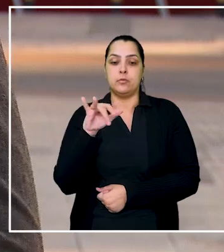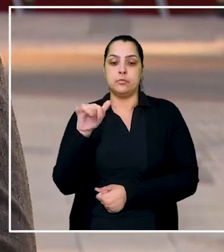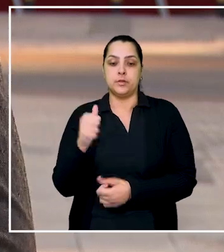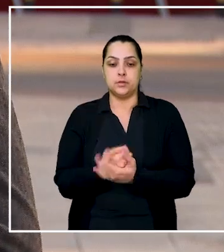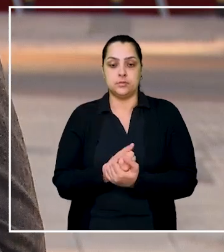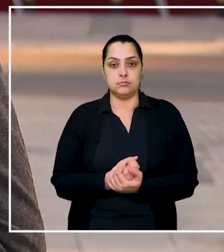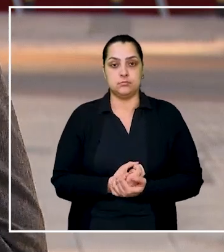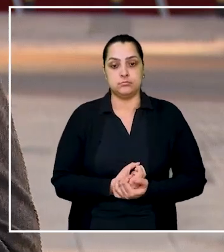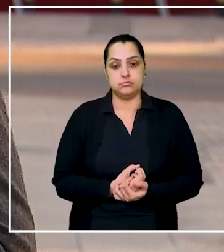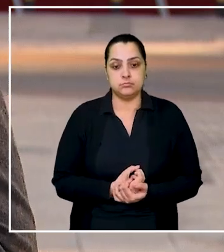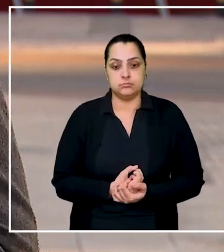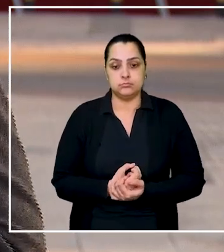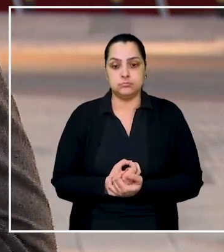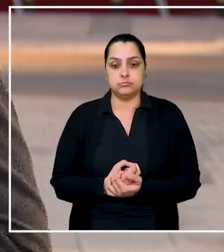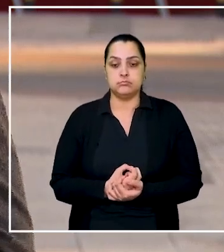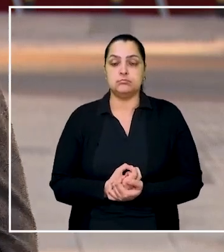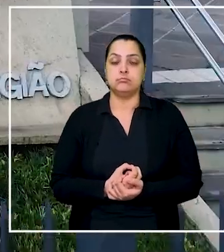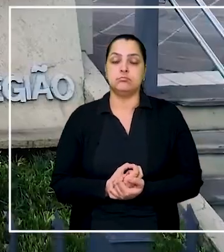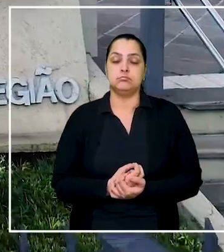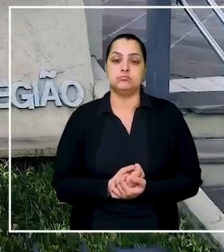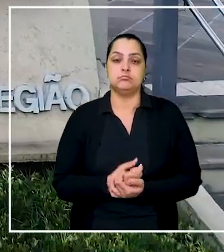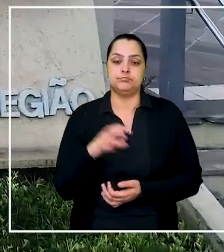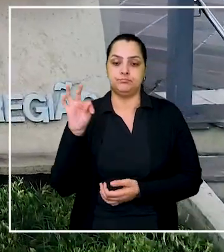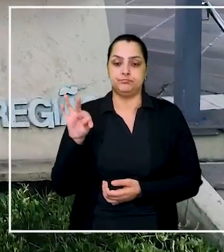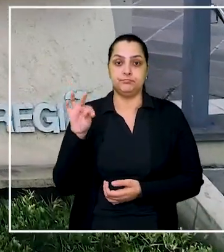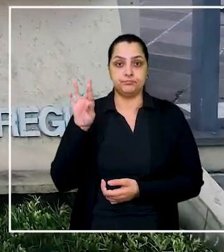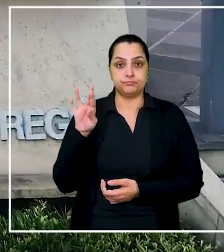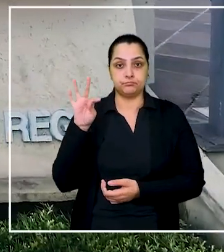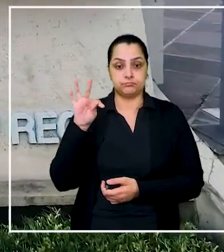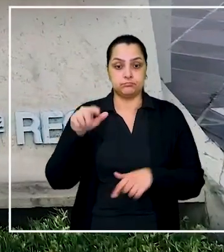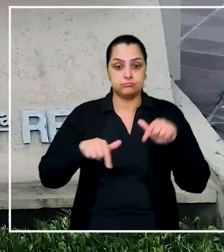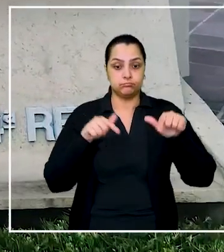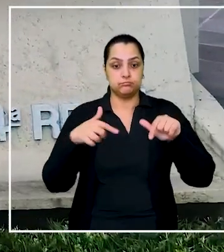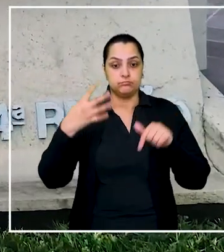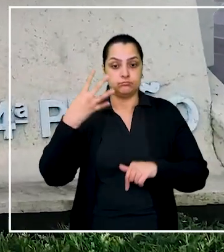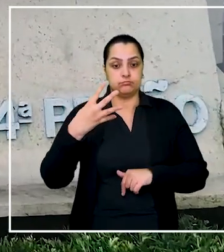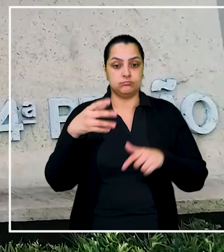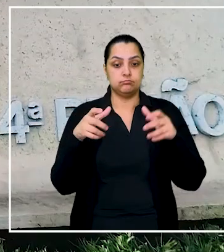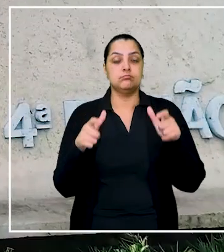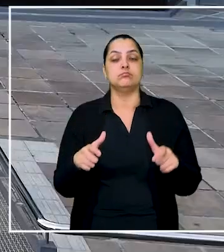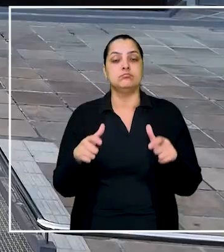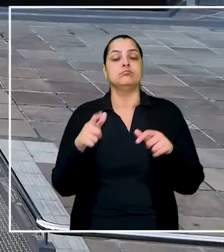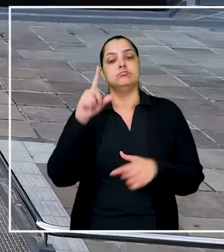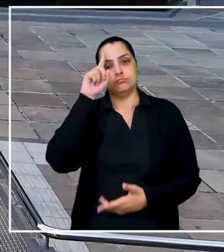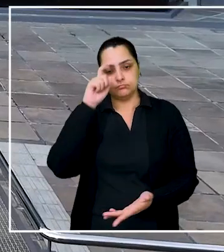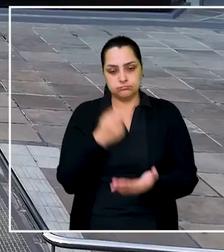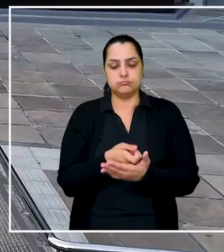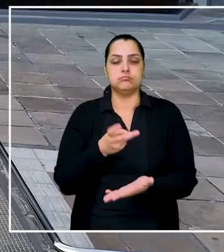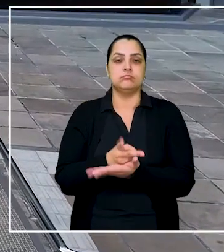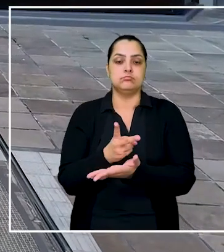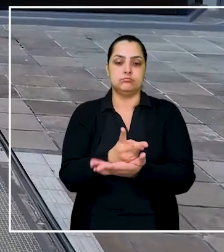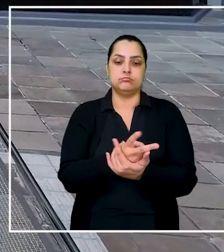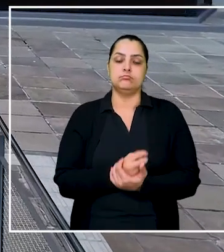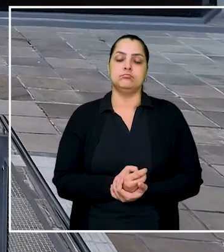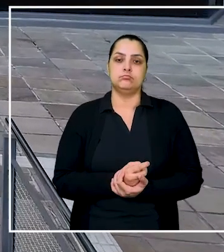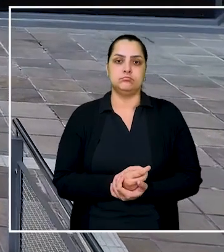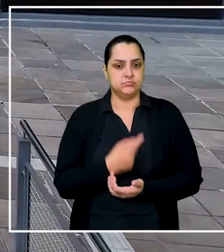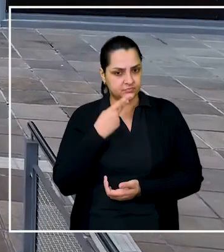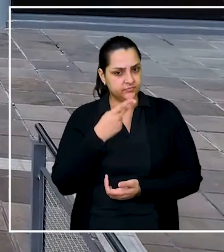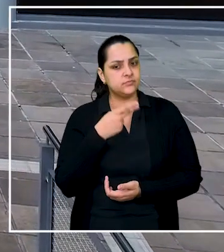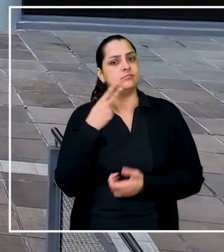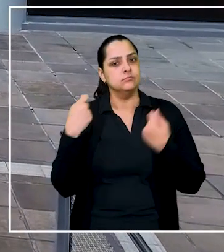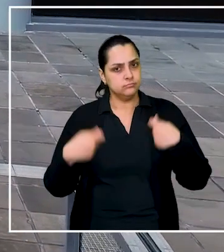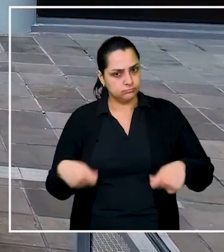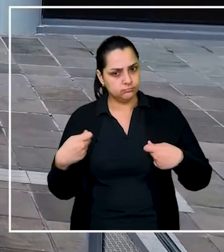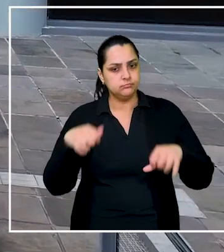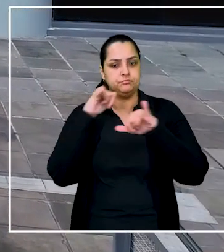homofobia em uma de suas unidades. O Tribunal Regional do Trabalho da 4ª Região manteve a decisão. O TRT